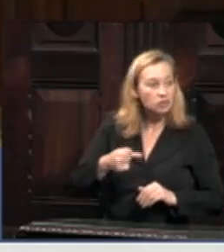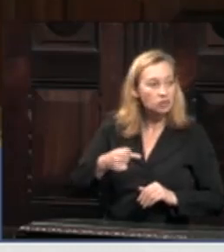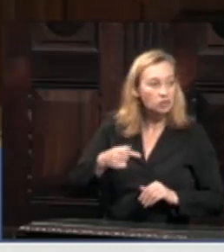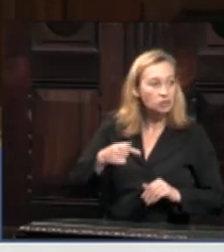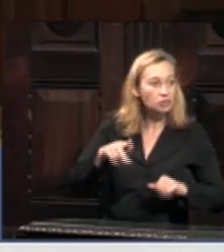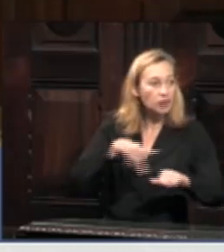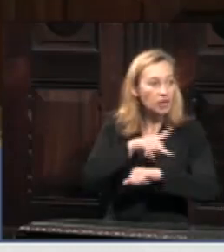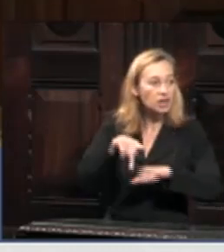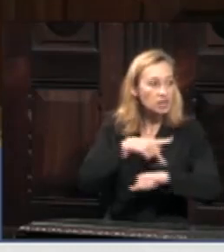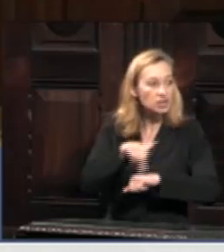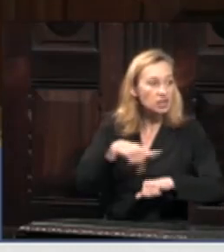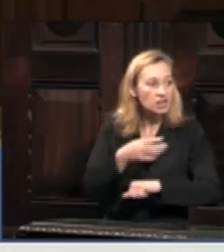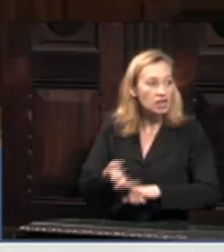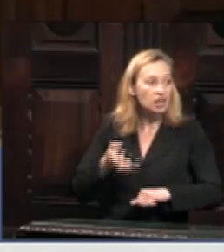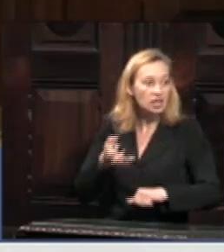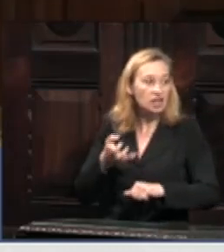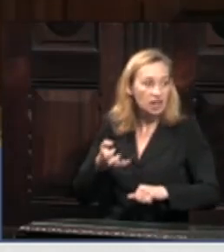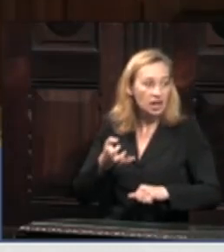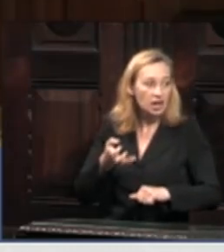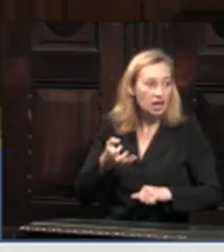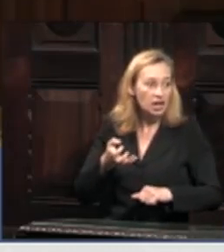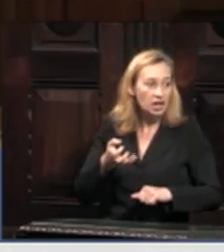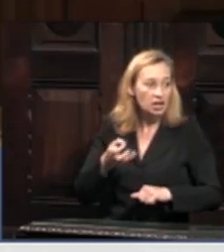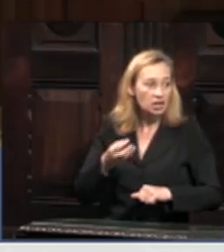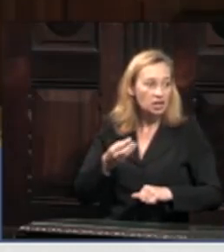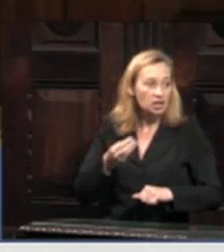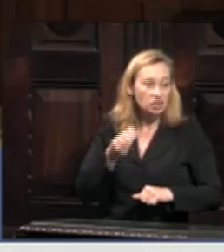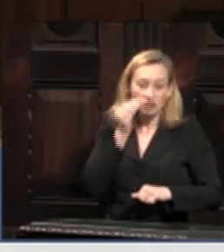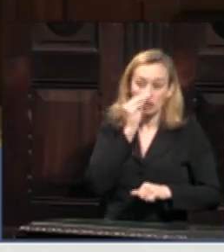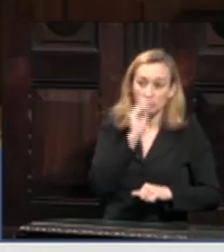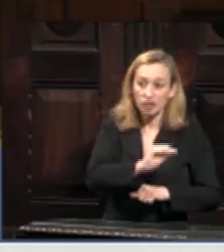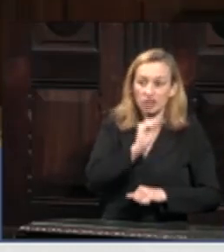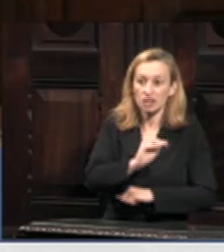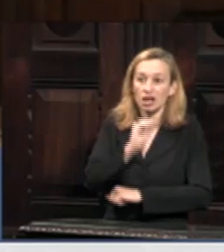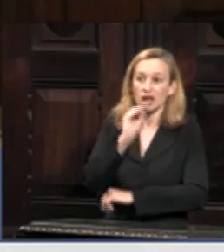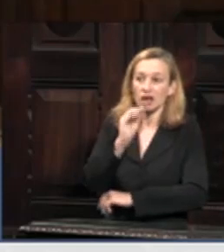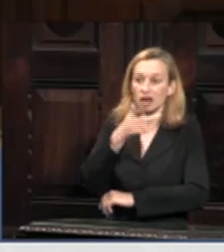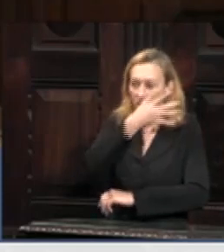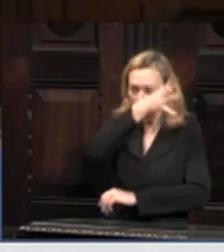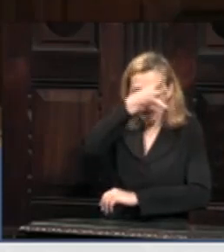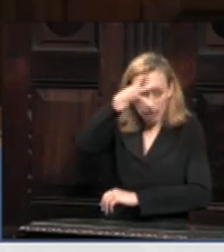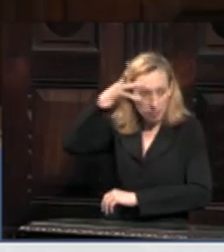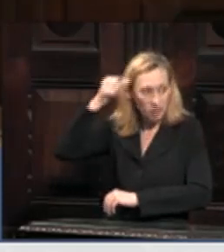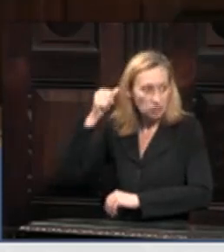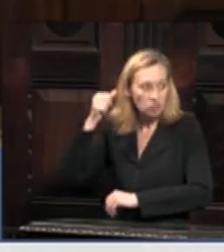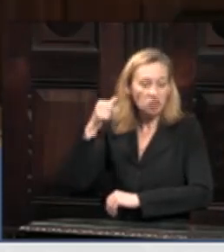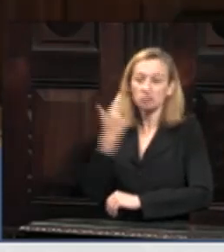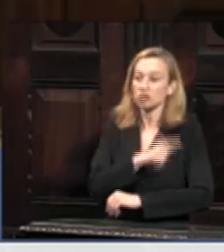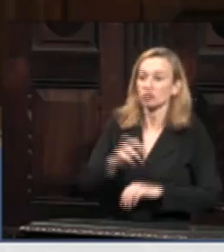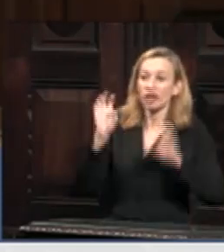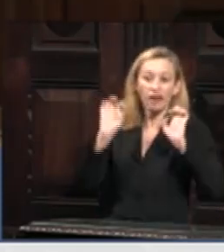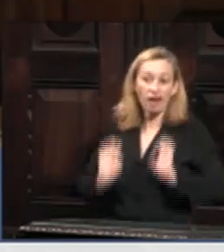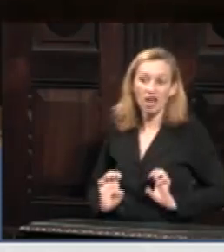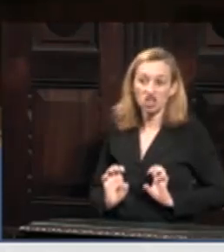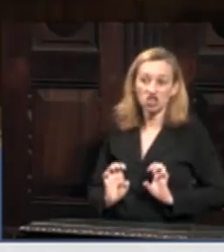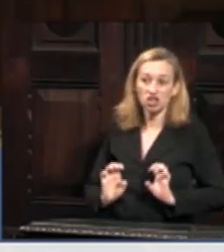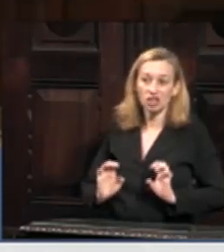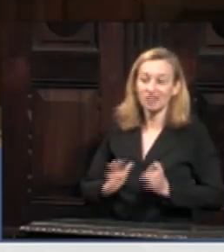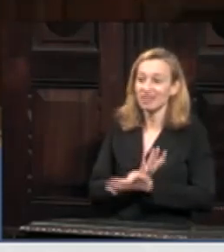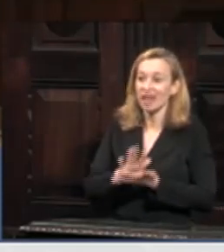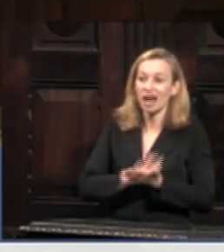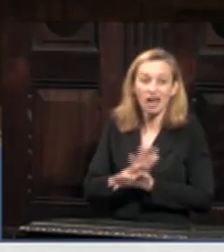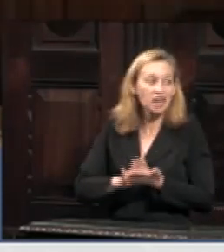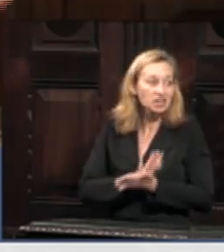defende a Amazônia. Bolsonaro não tem ética planetária. Ele contradiz